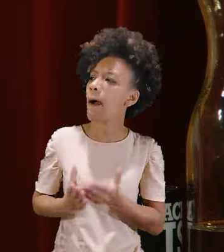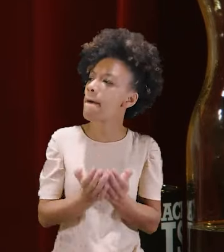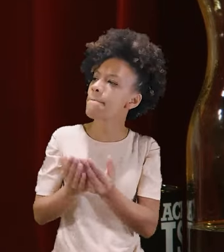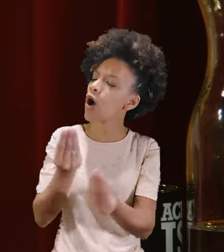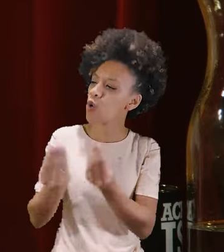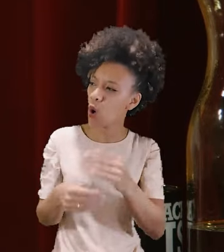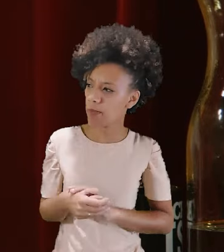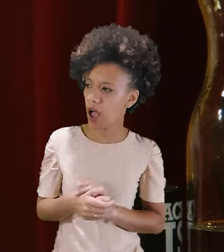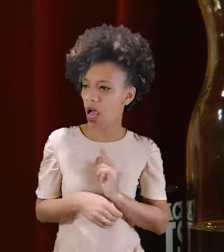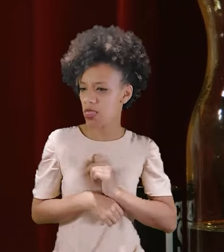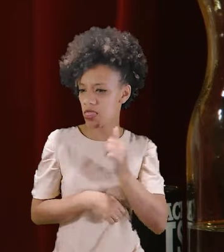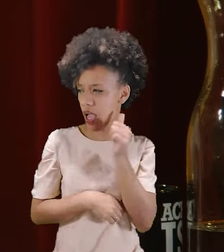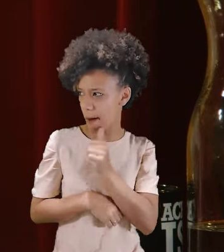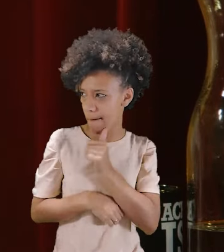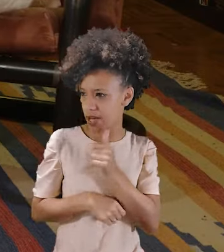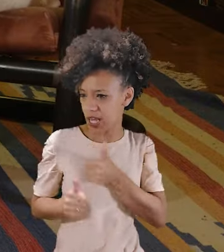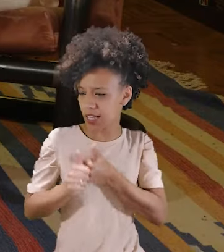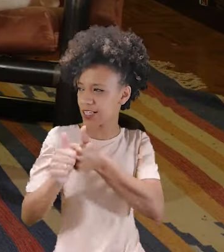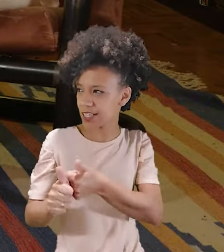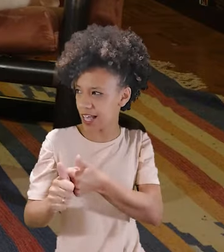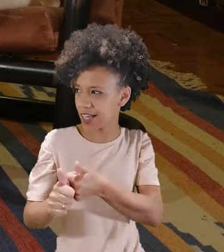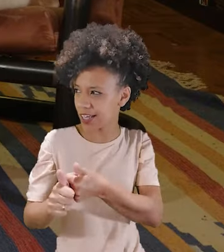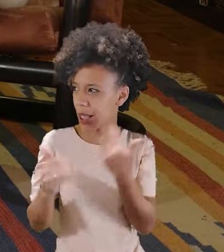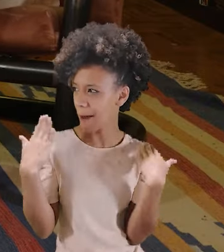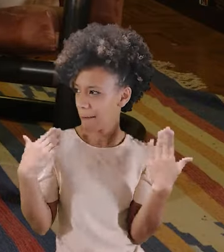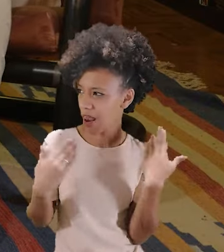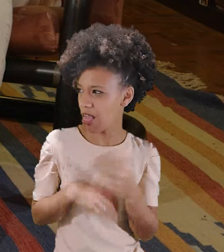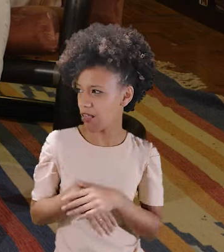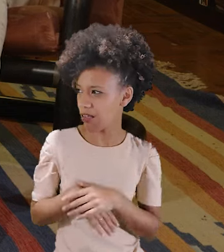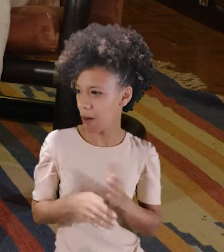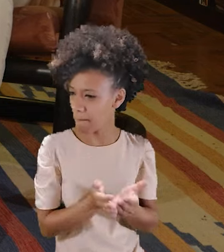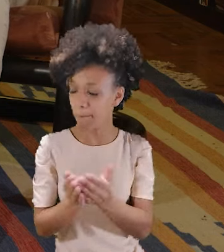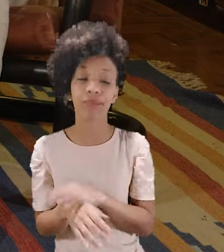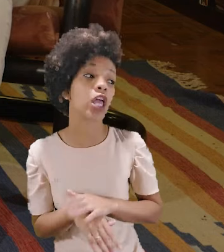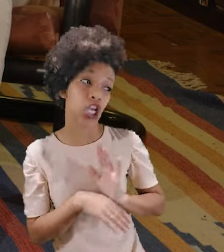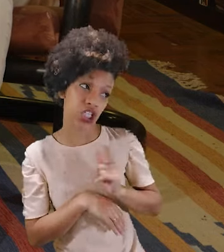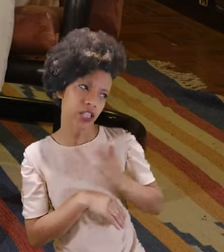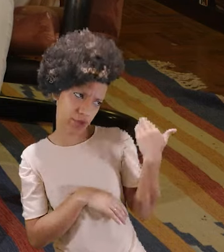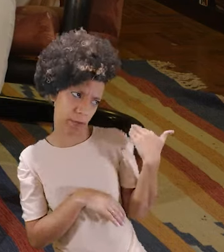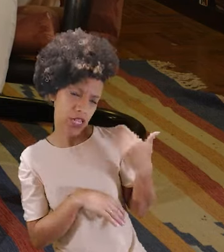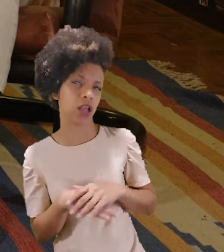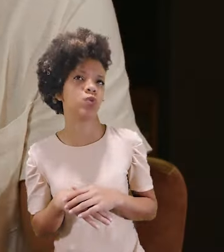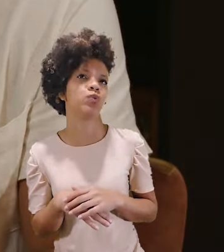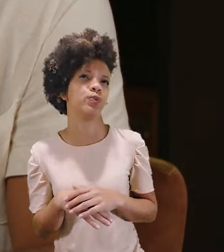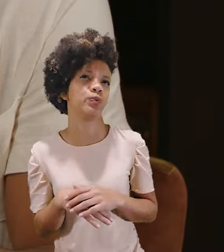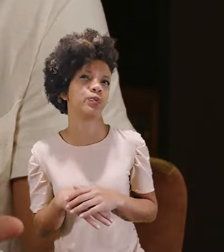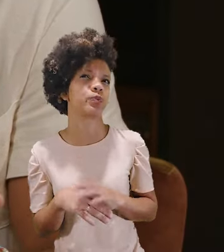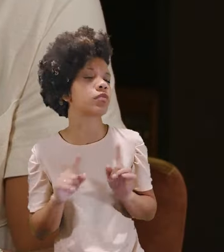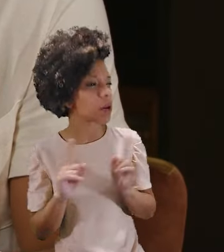funciona para barco tem umas mina tem umas Maria piloto e varia Maria/já teve mais no passado eu acho assim